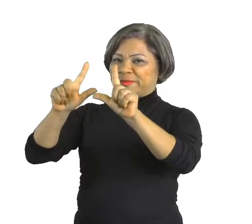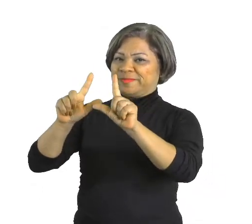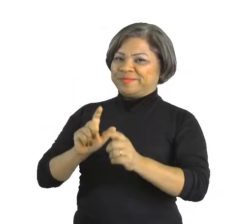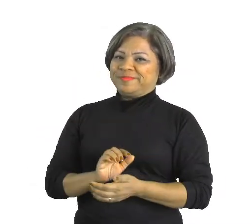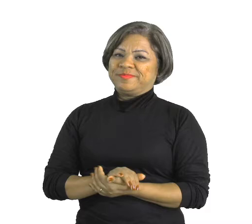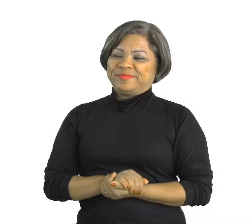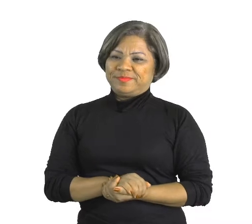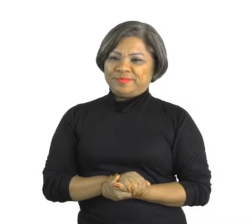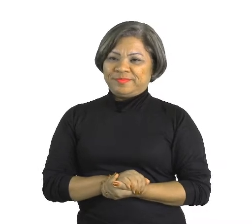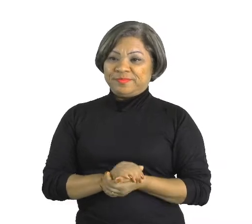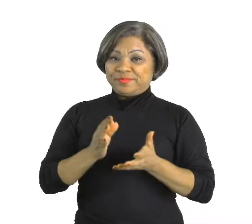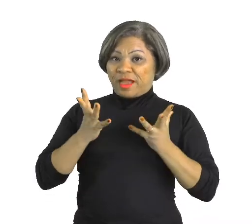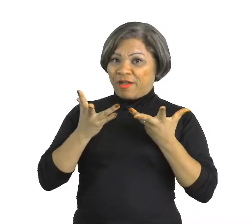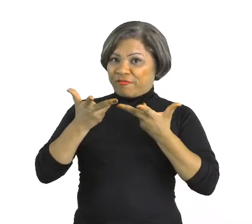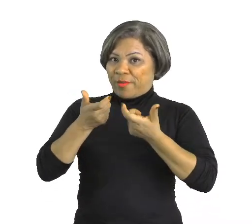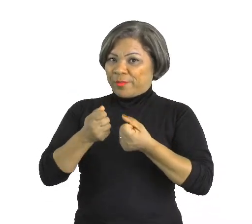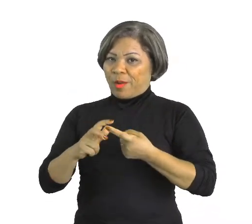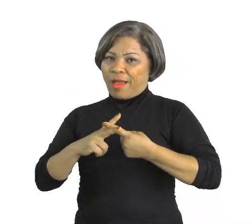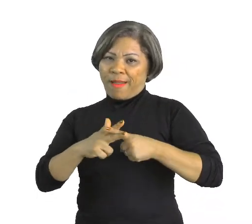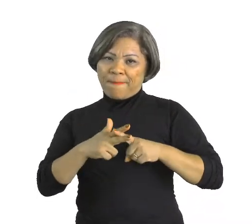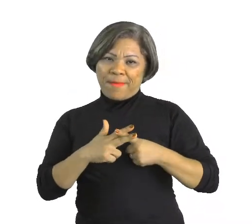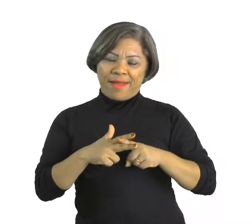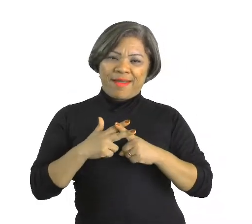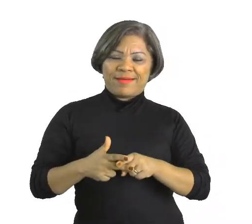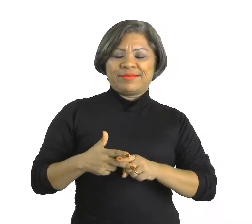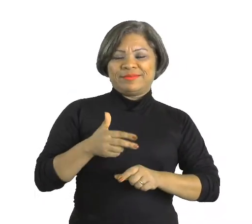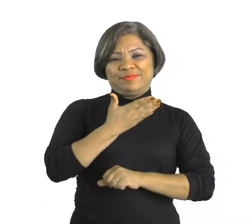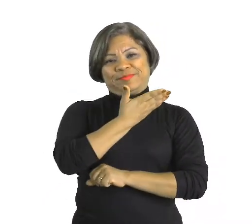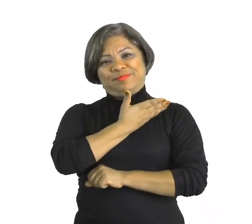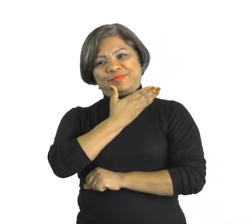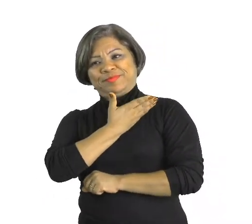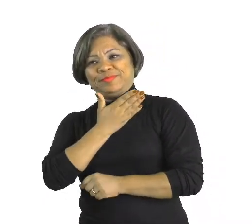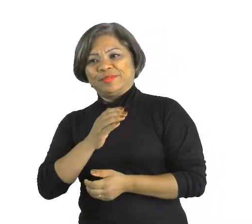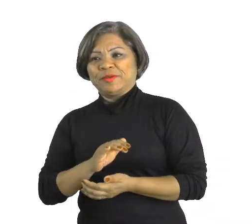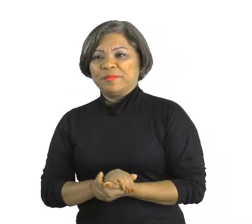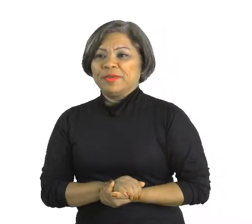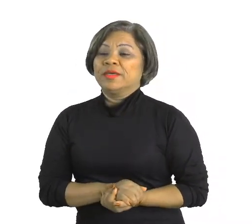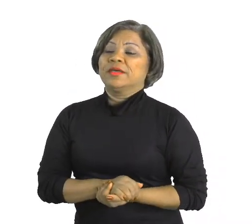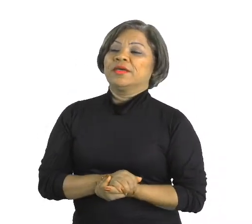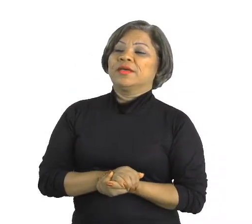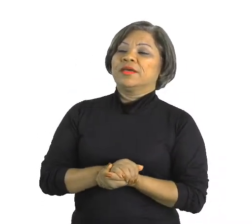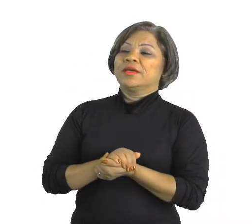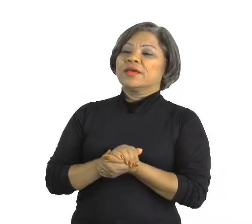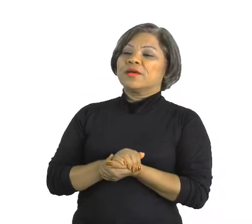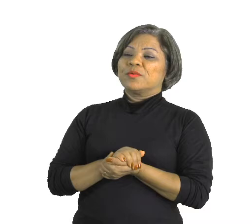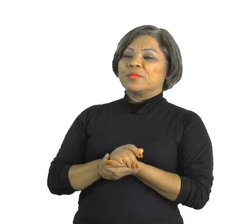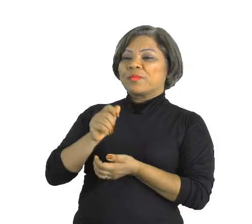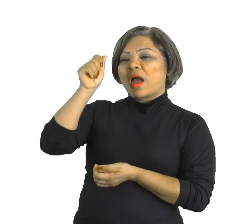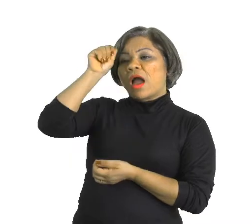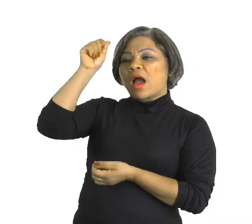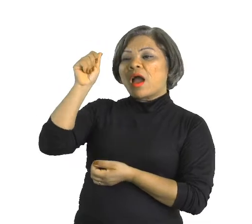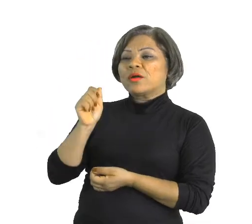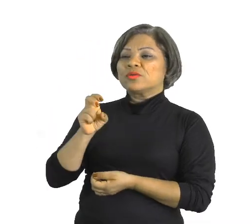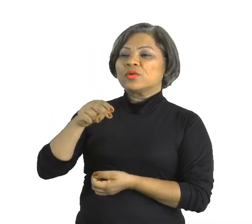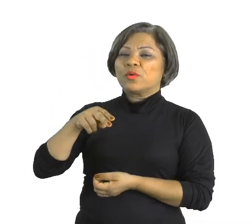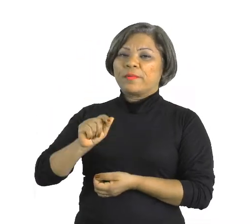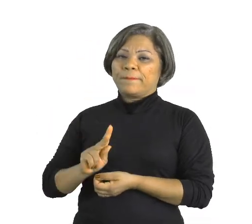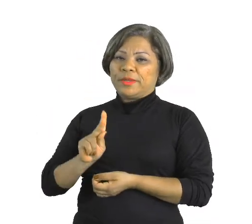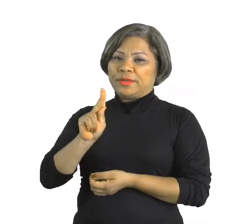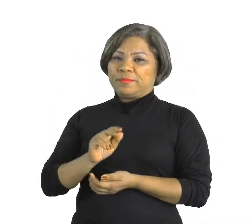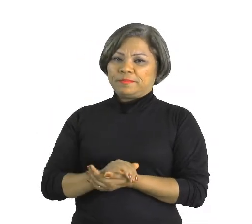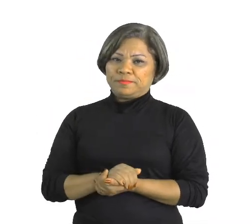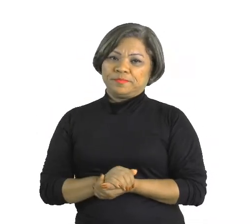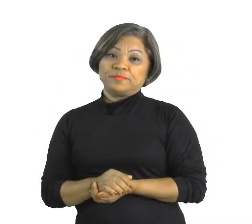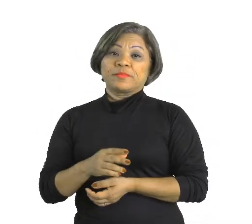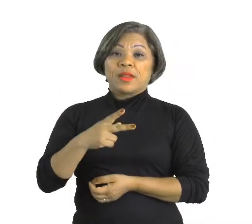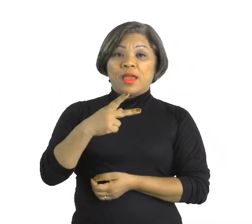A Fabulosa Máquina de Amigos, de Nick Blend. Pipoca era simplesmente